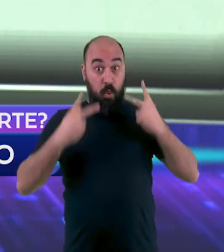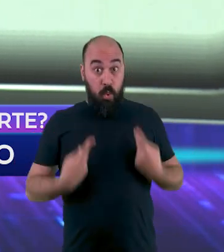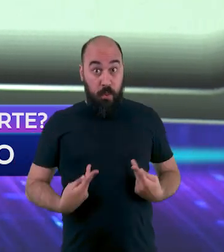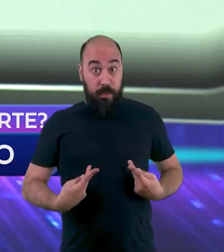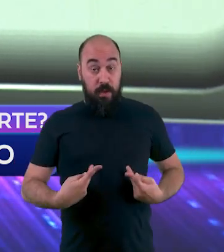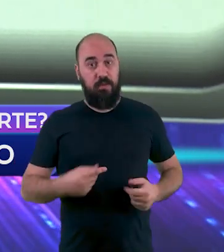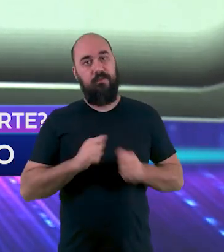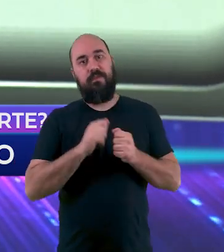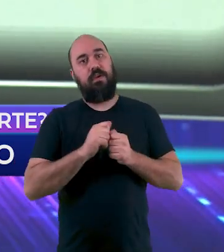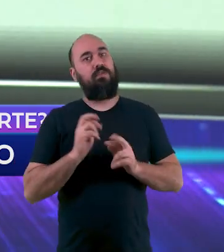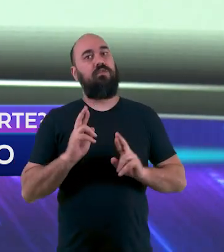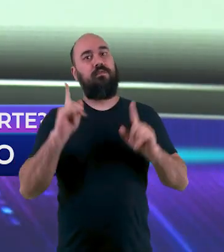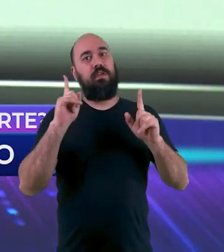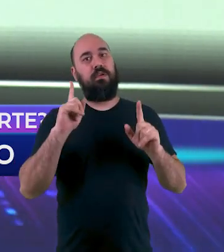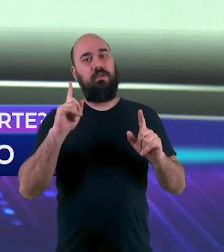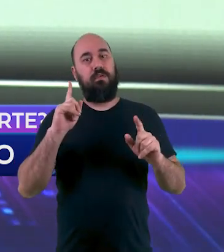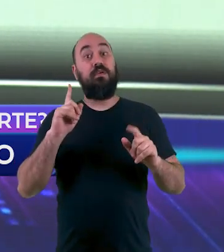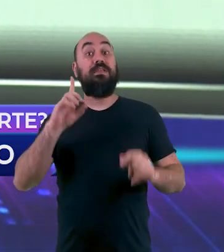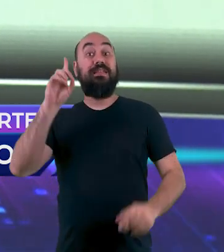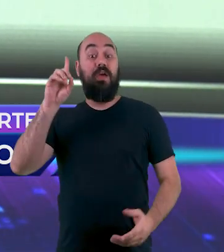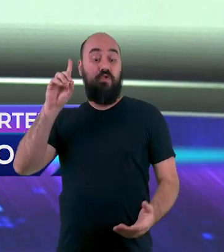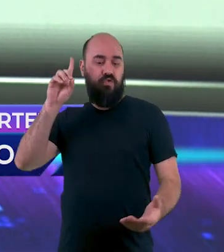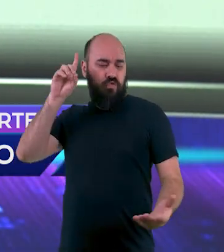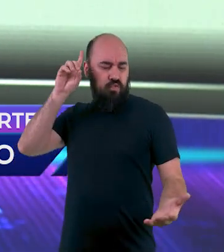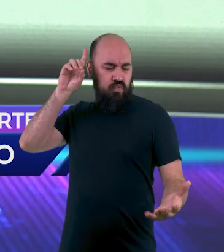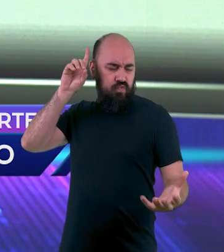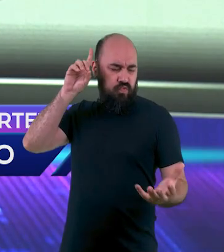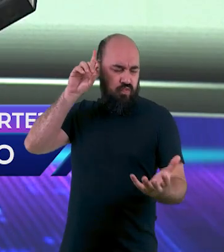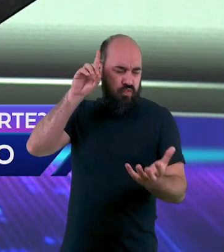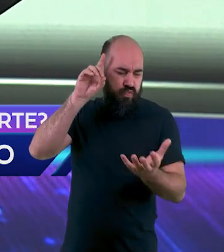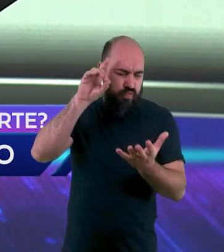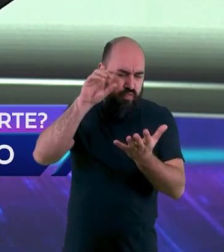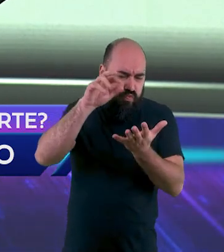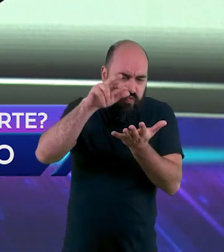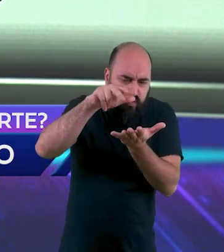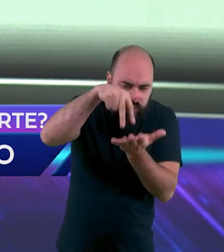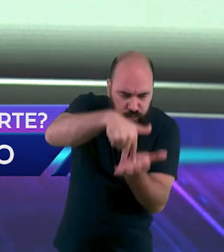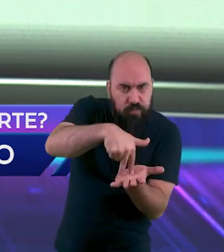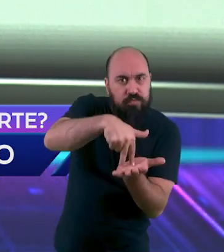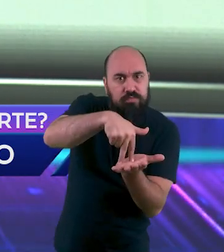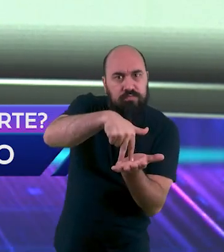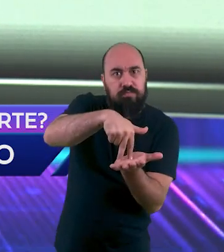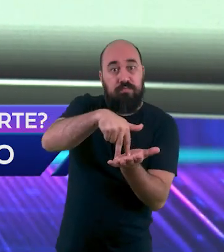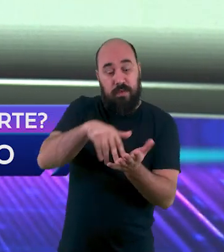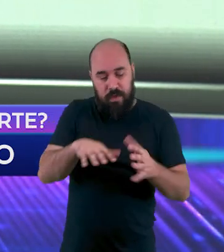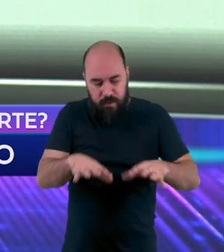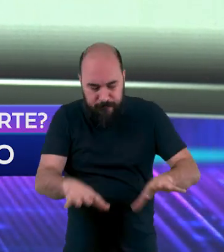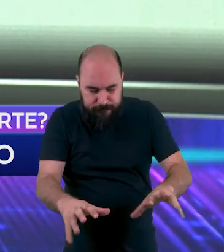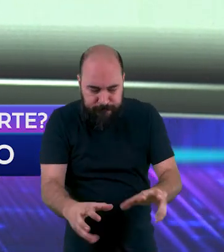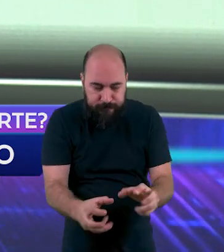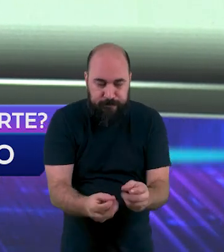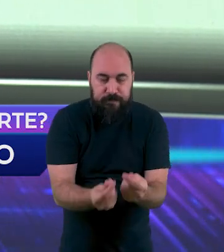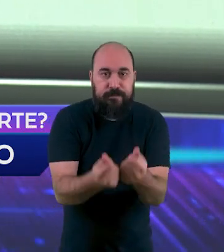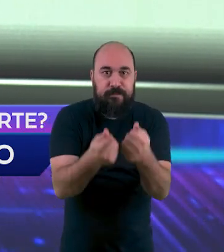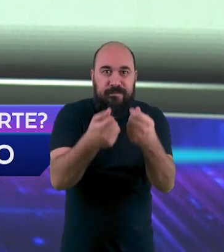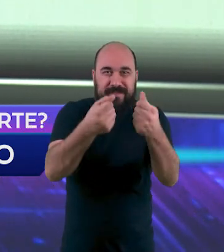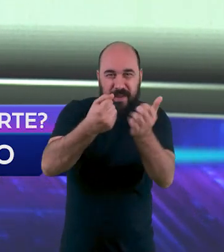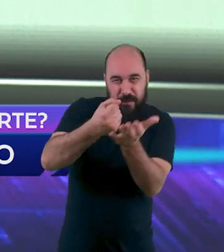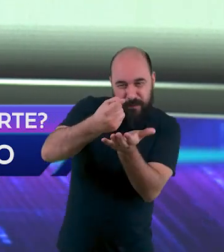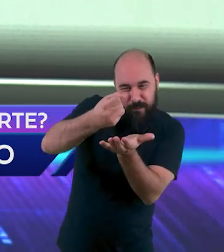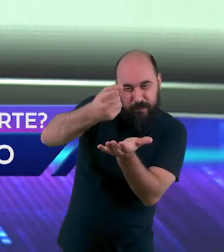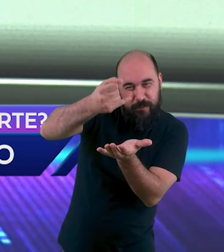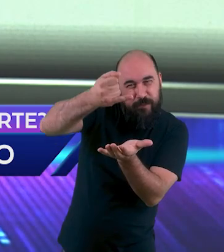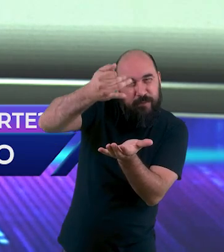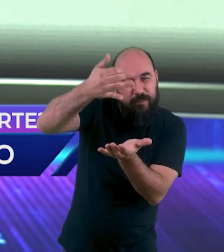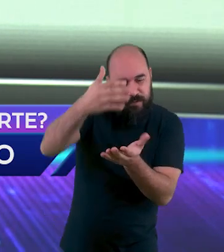diferente. Deus, ele vai ao pó da terra e molda o ser humano. O que é mais impressionante dessa descrição